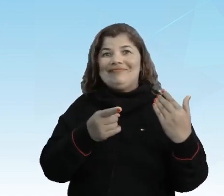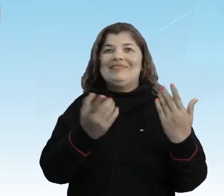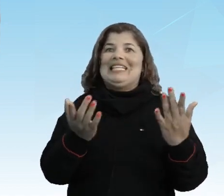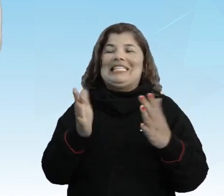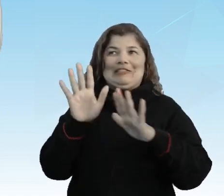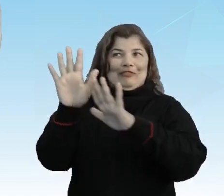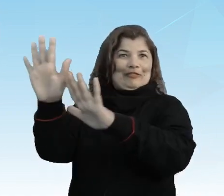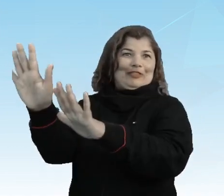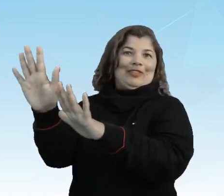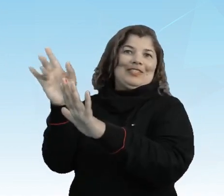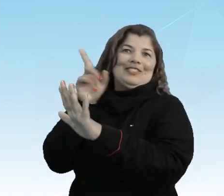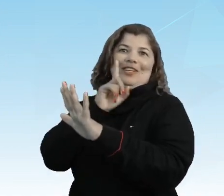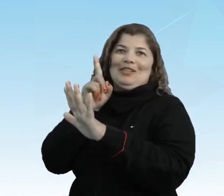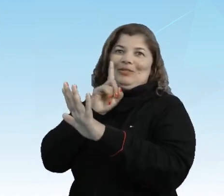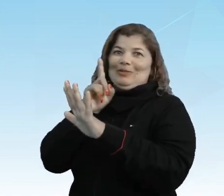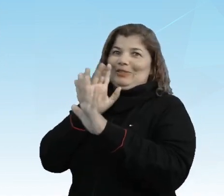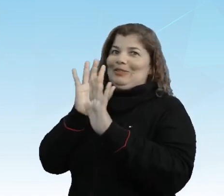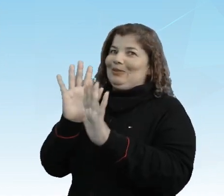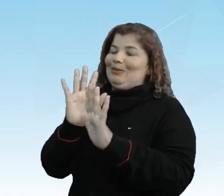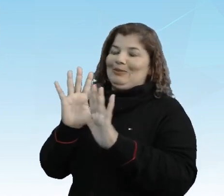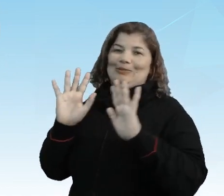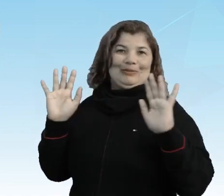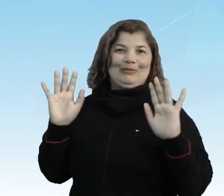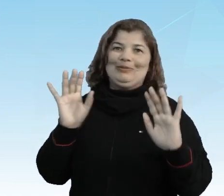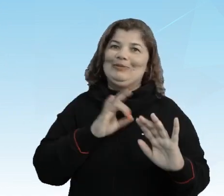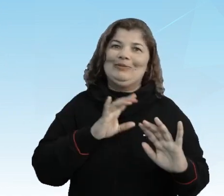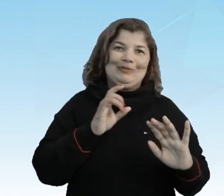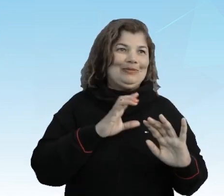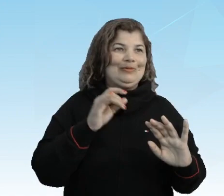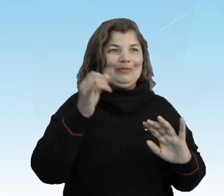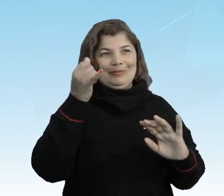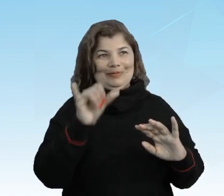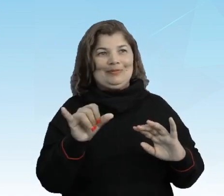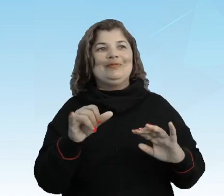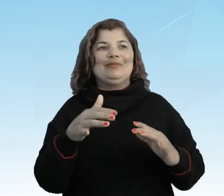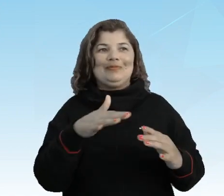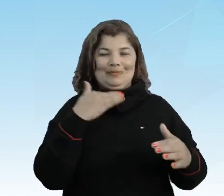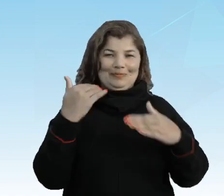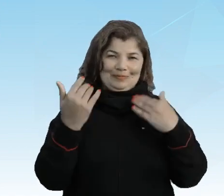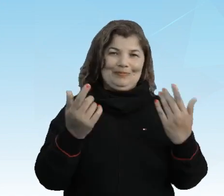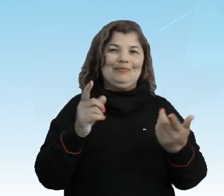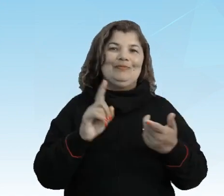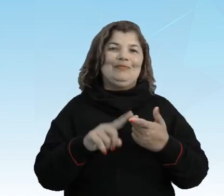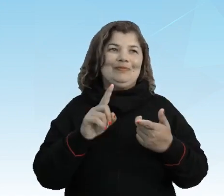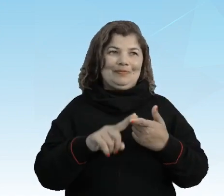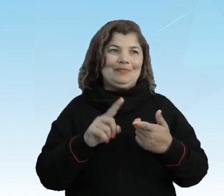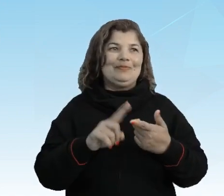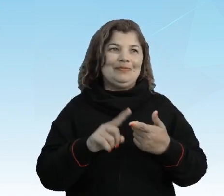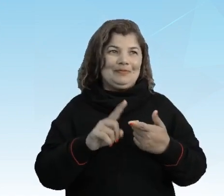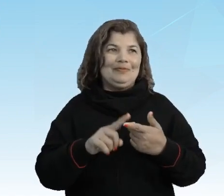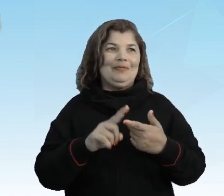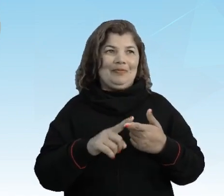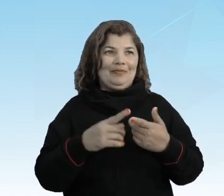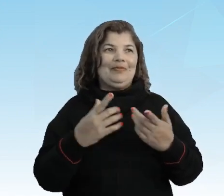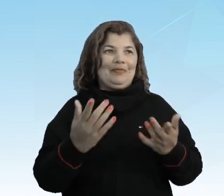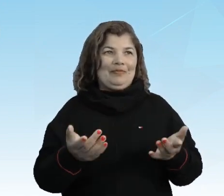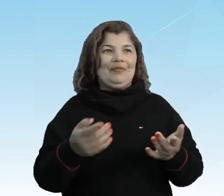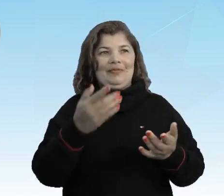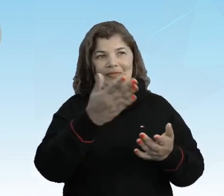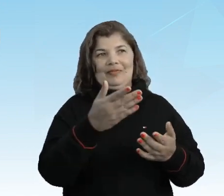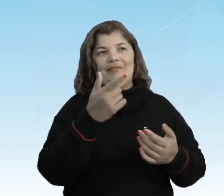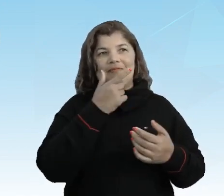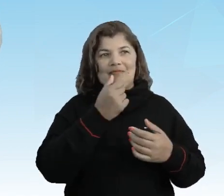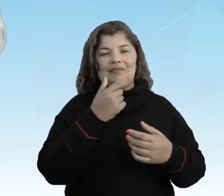Ele ficou lá, muito disse, não, vou ficar por aqui, e evitou que fosse também assassinado, porque na verdade